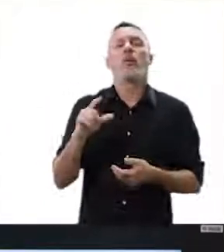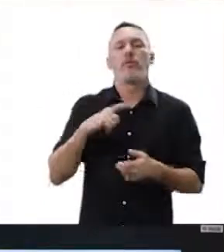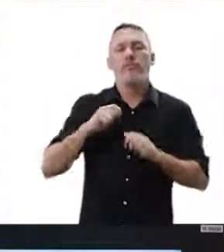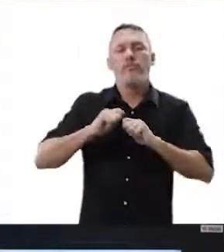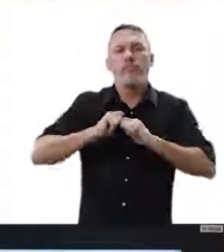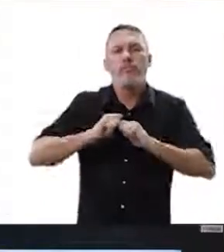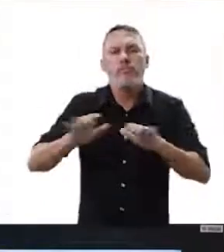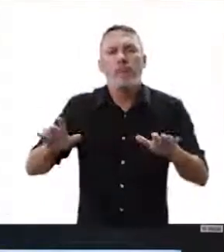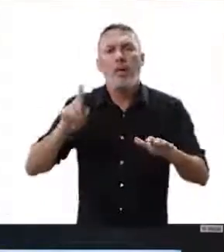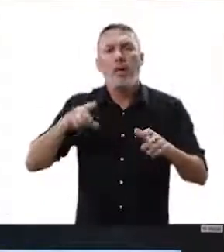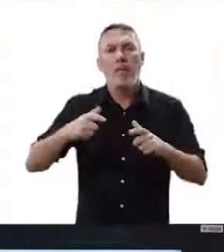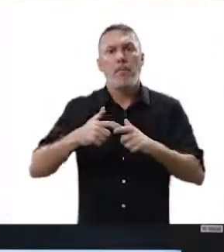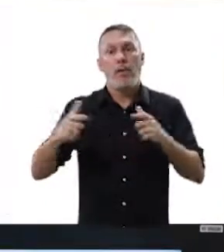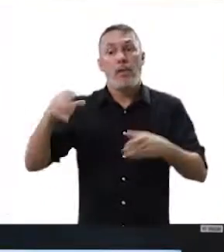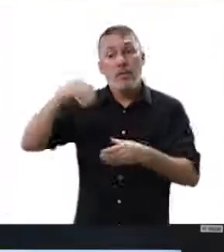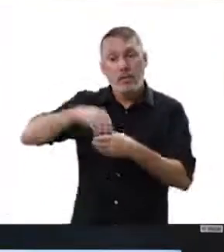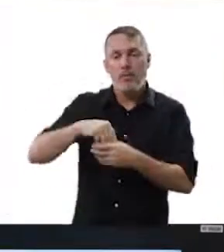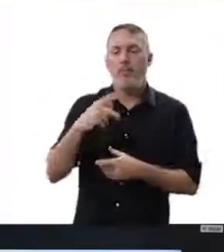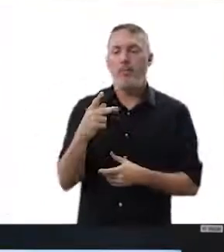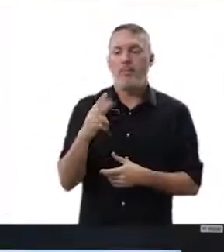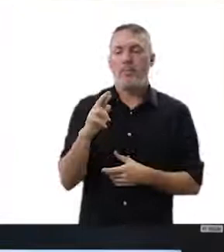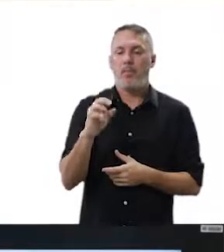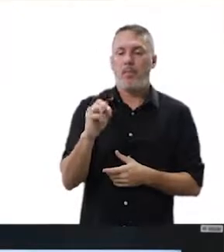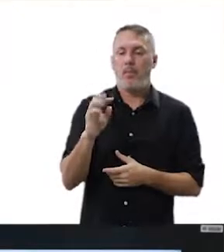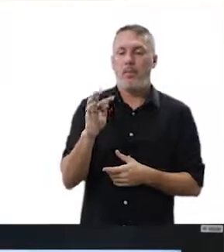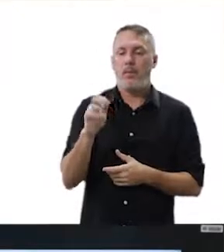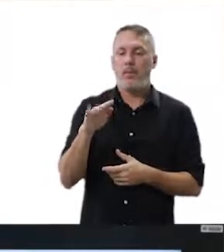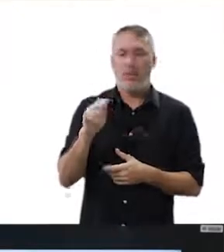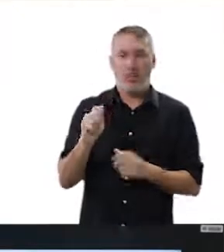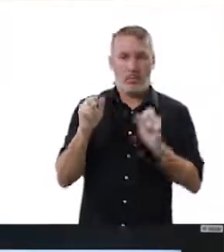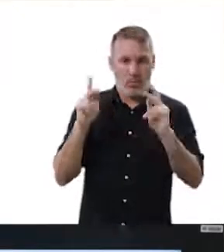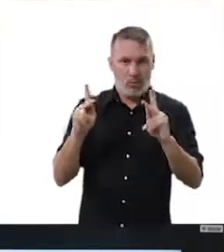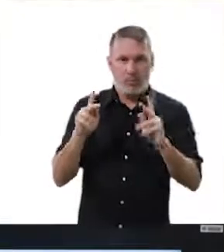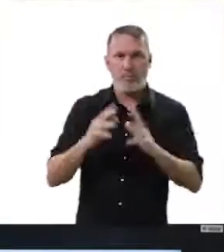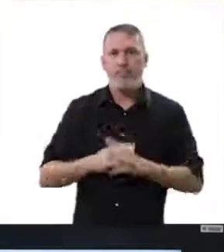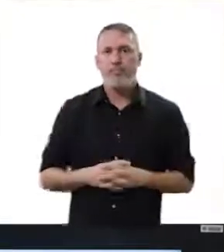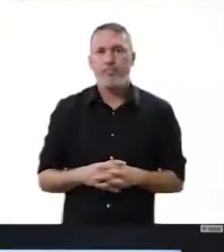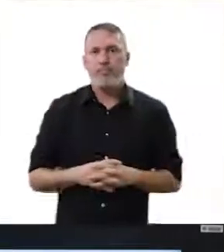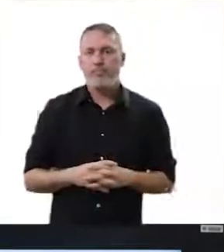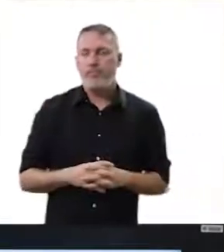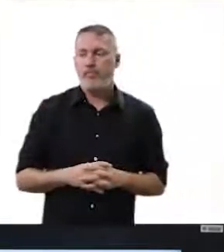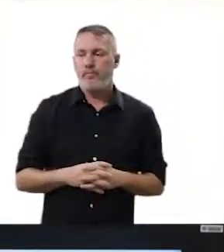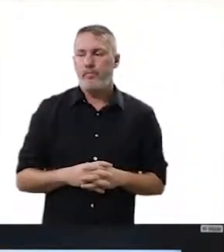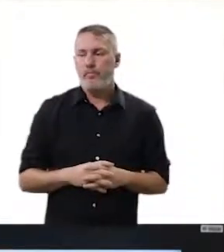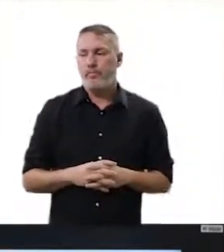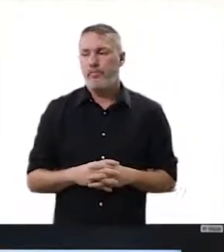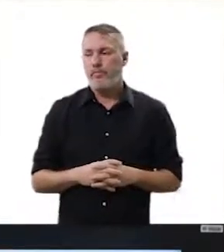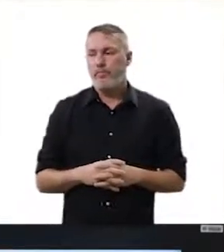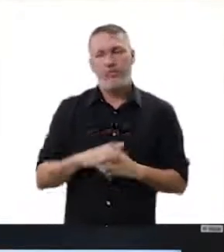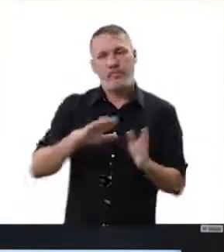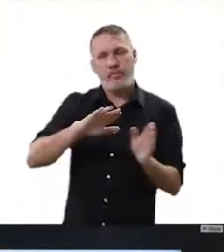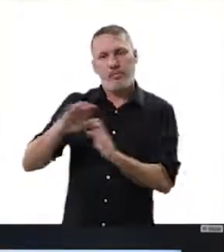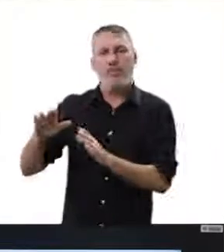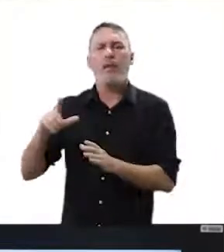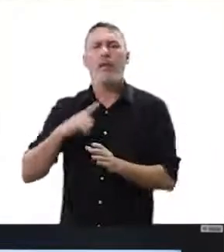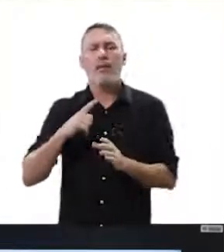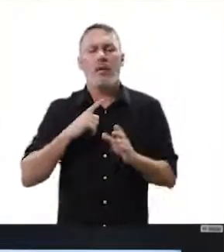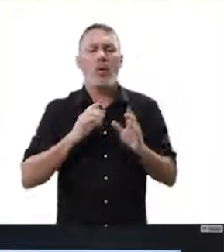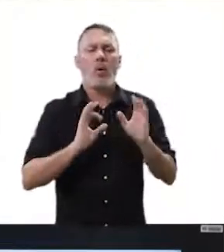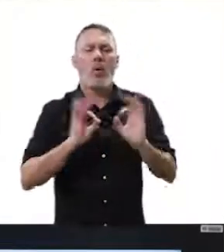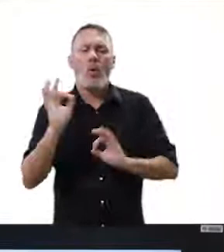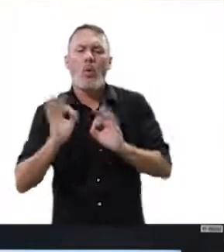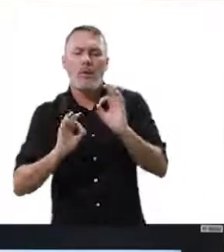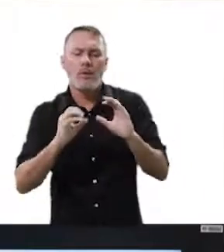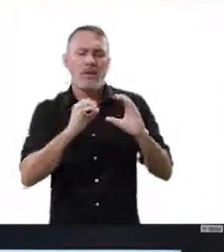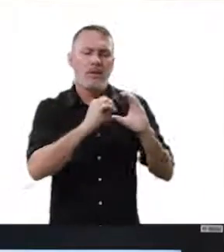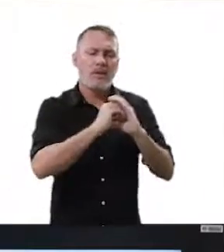procariontes ou eucariontes. O que significa isso? É a presença ou a ausência da membrana do núcleo,